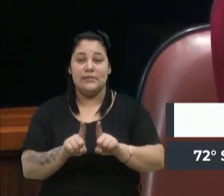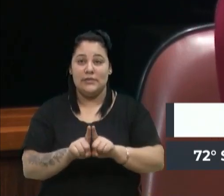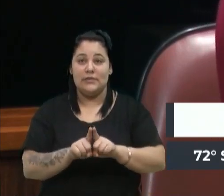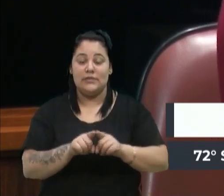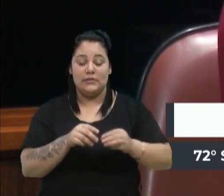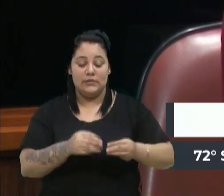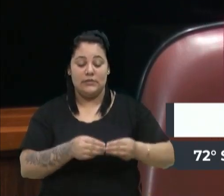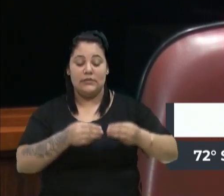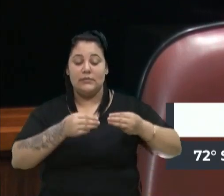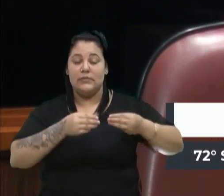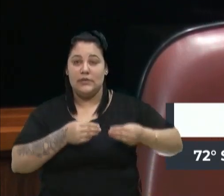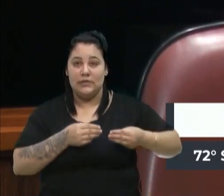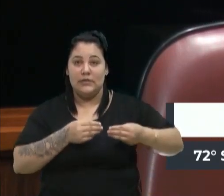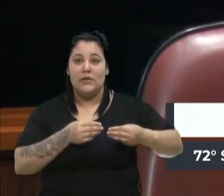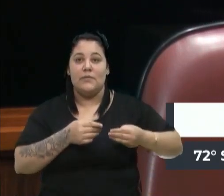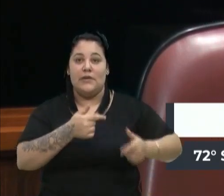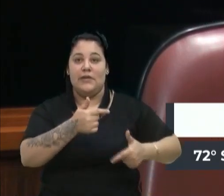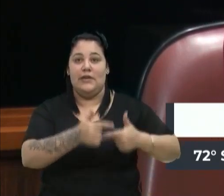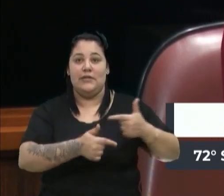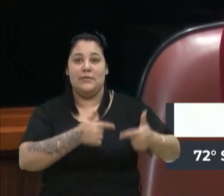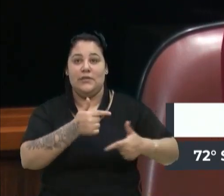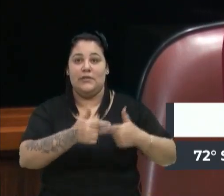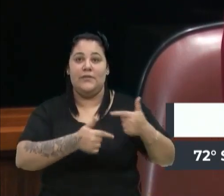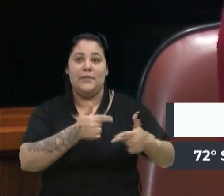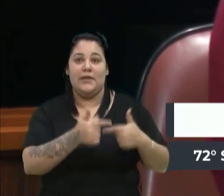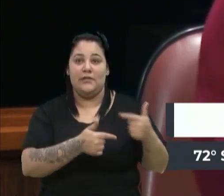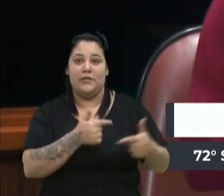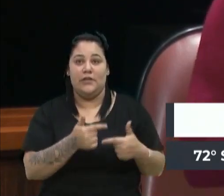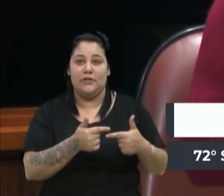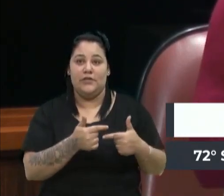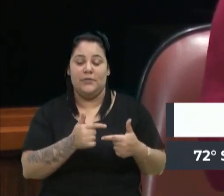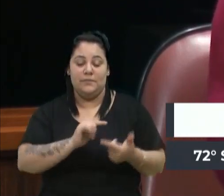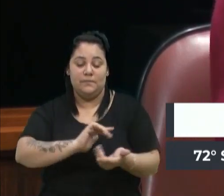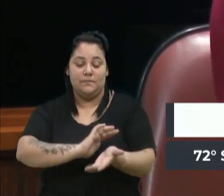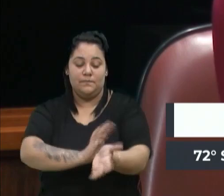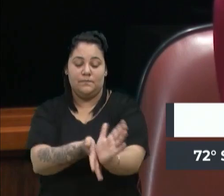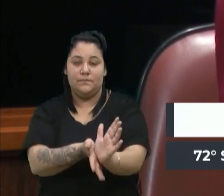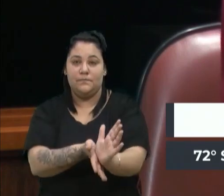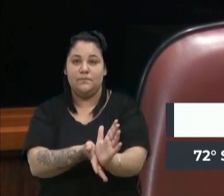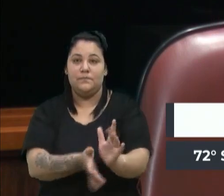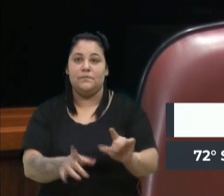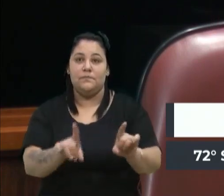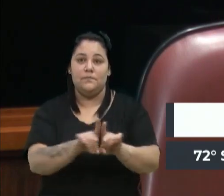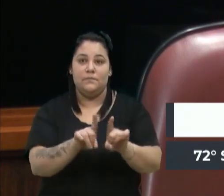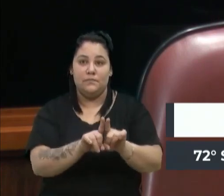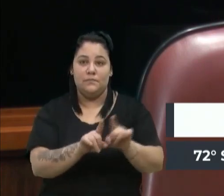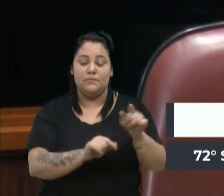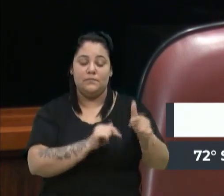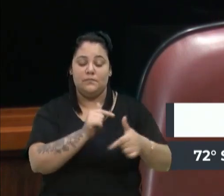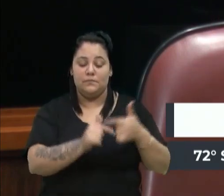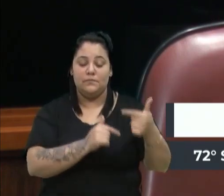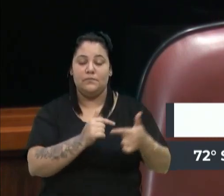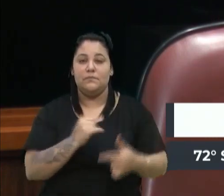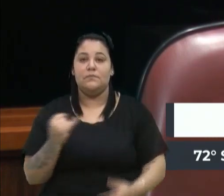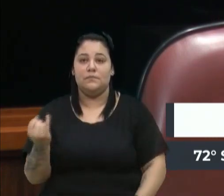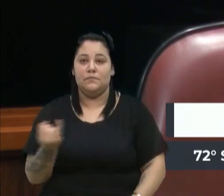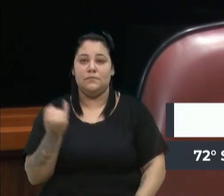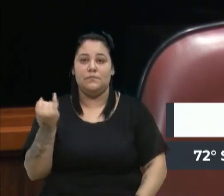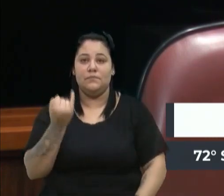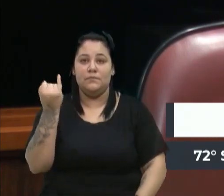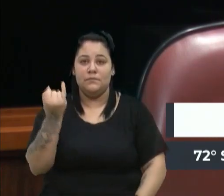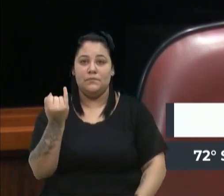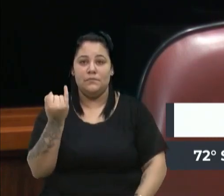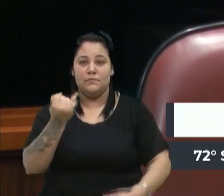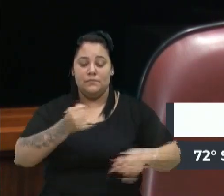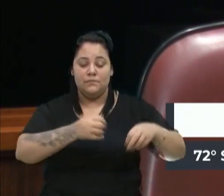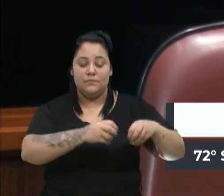emendas que trabalham a questão da discriminação, emendas que trabalham a importância de hortas